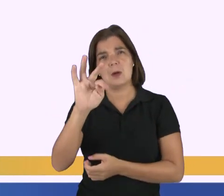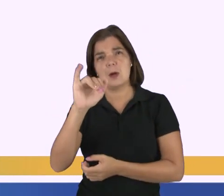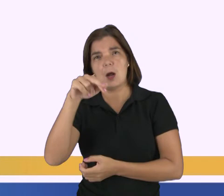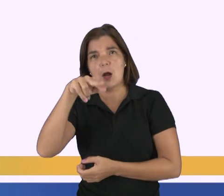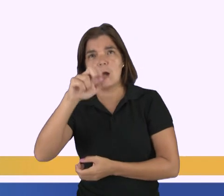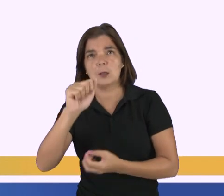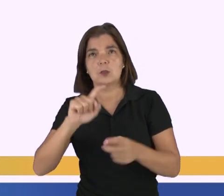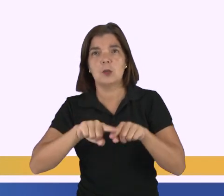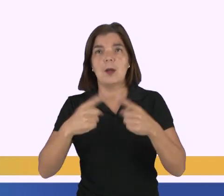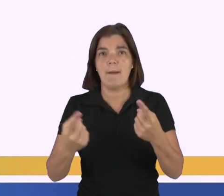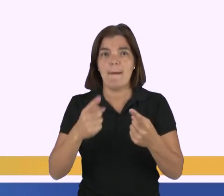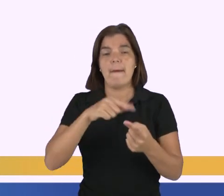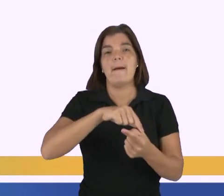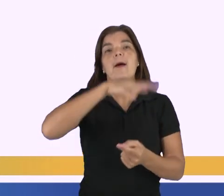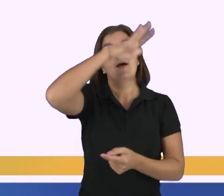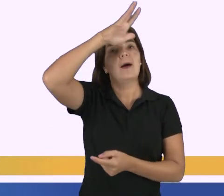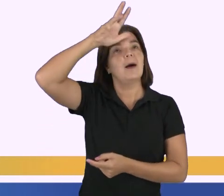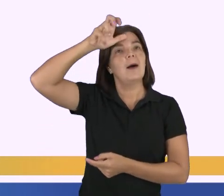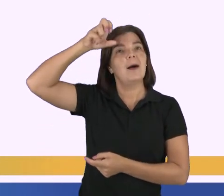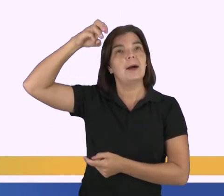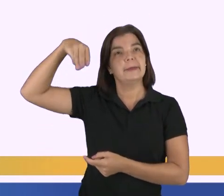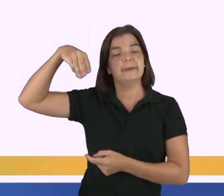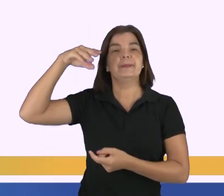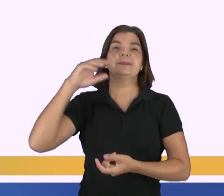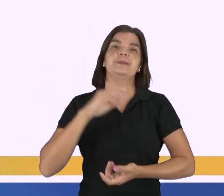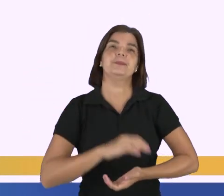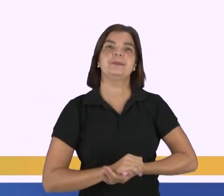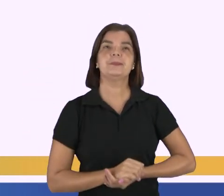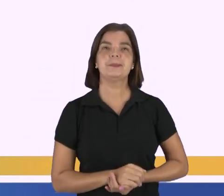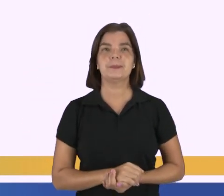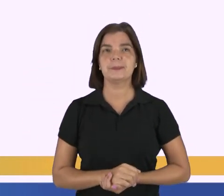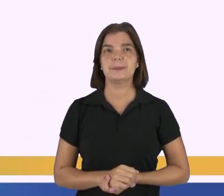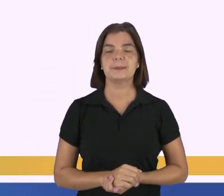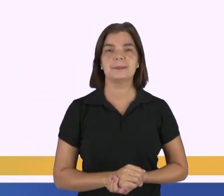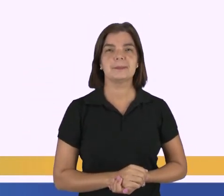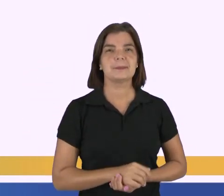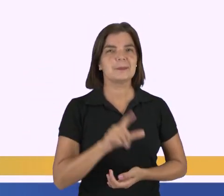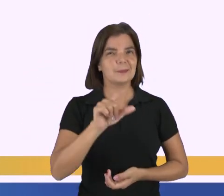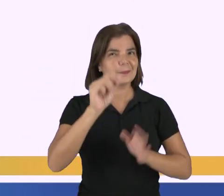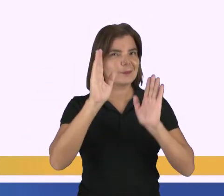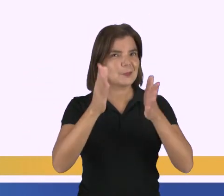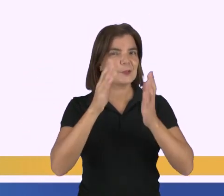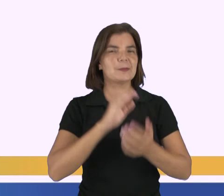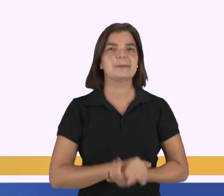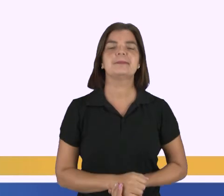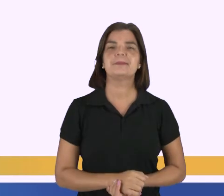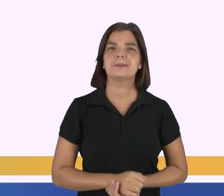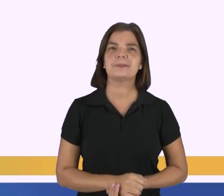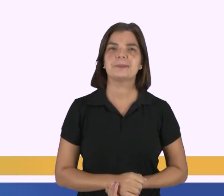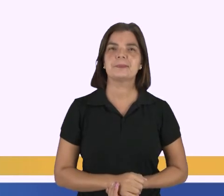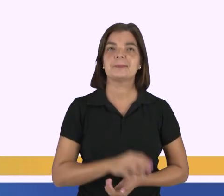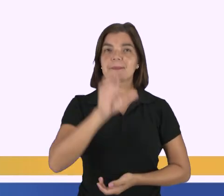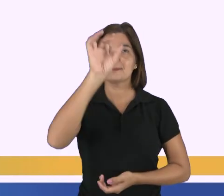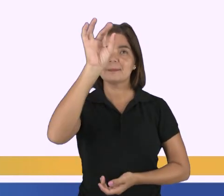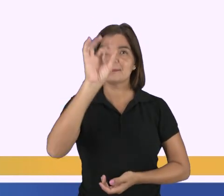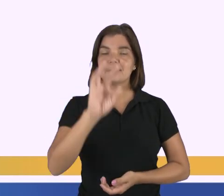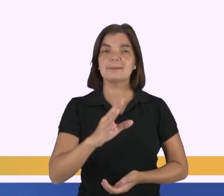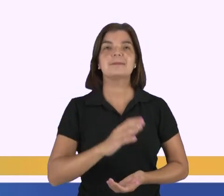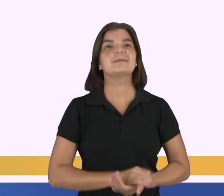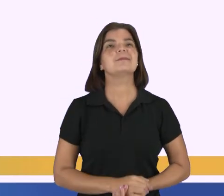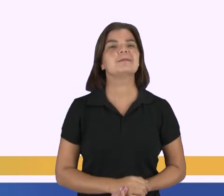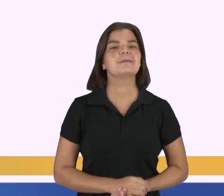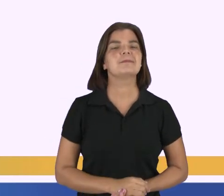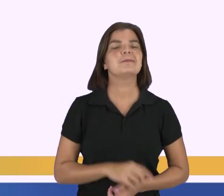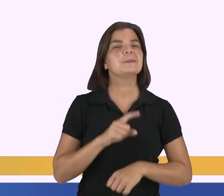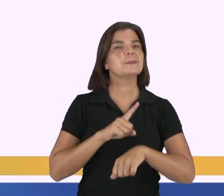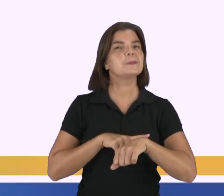qual delas é a floresta amazônica. Fez a sua escolha aí? Preencha em cada uma delas. Vou